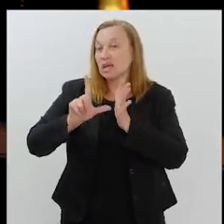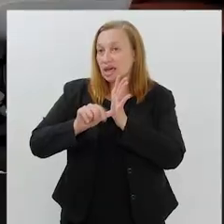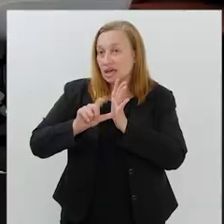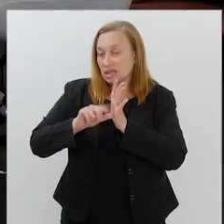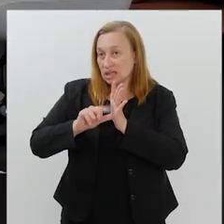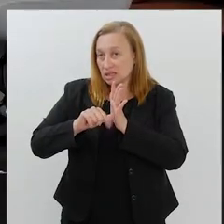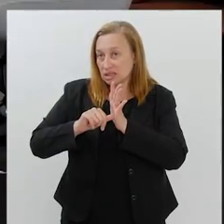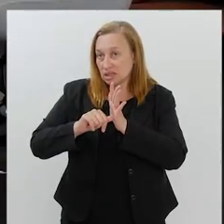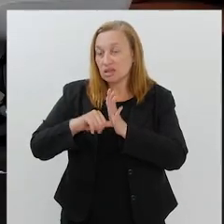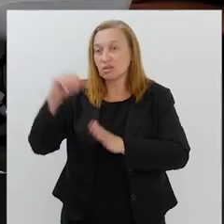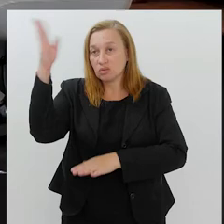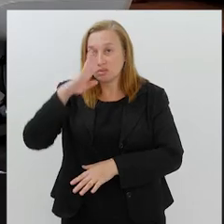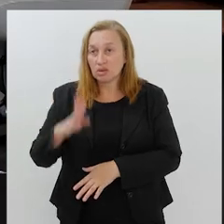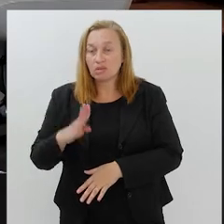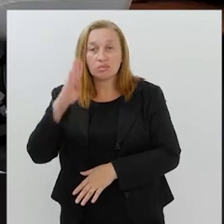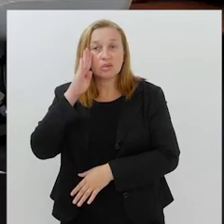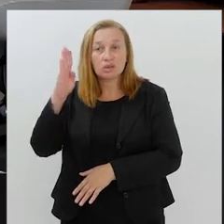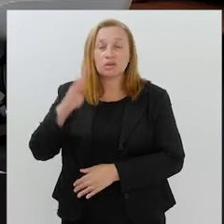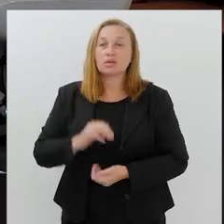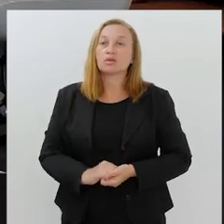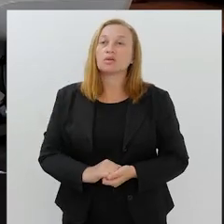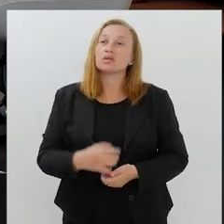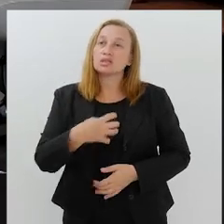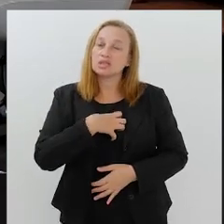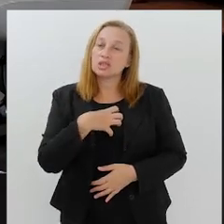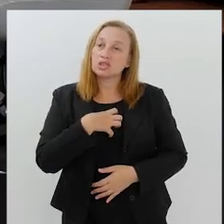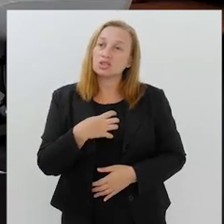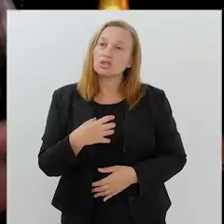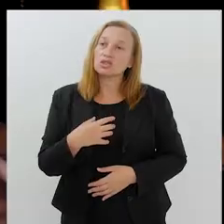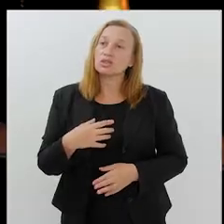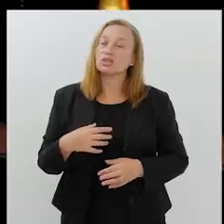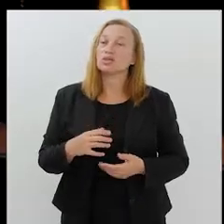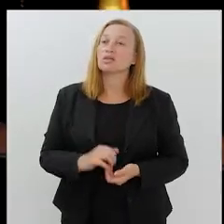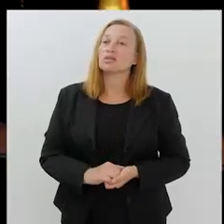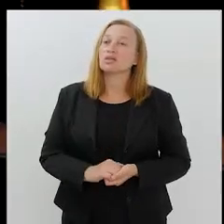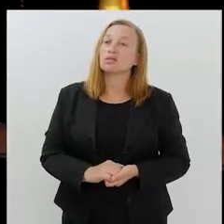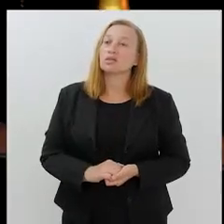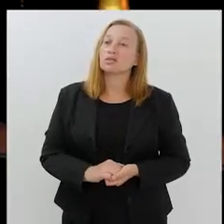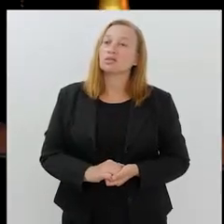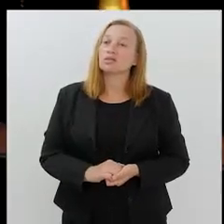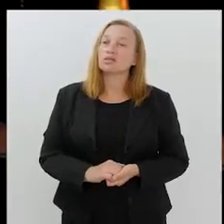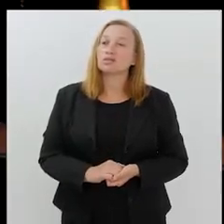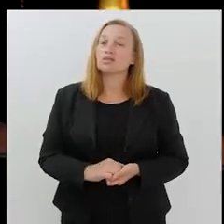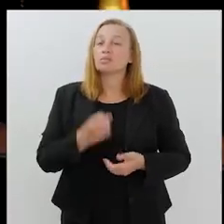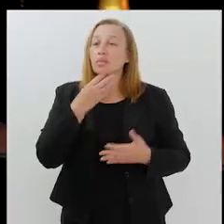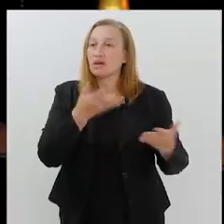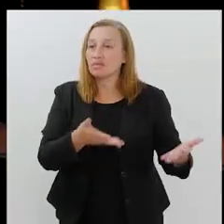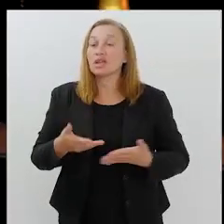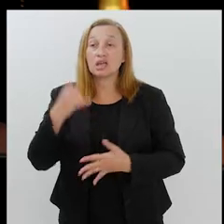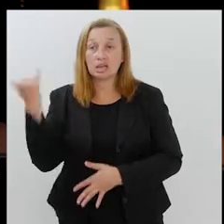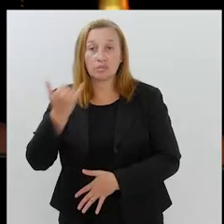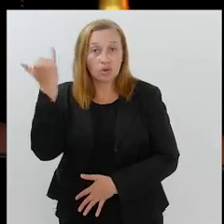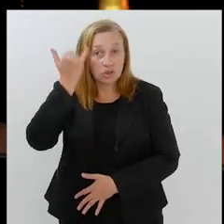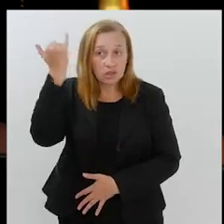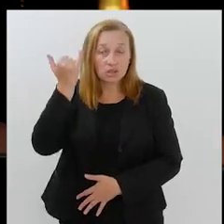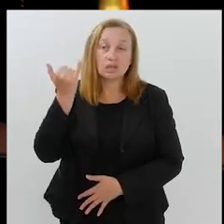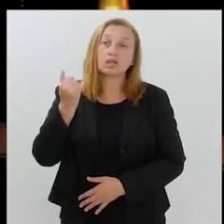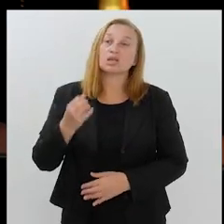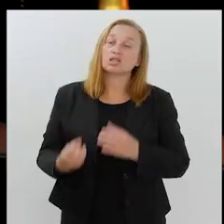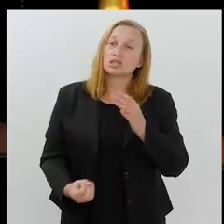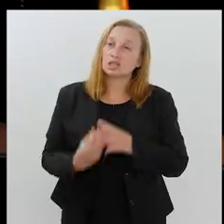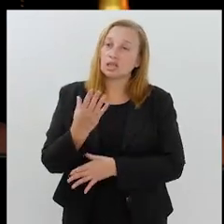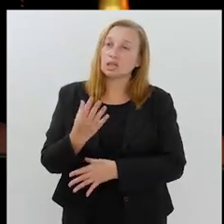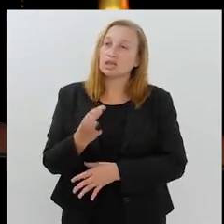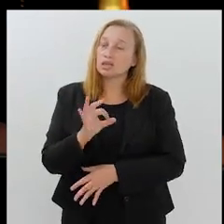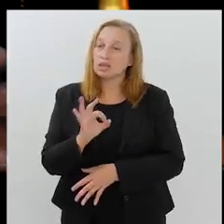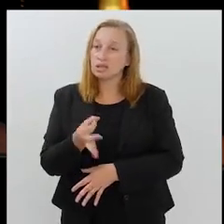predatória e atrasada se efetiva no Brasil é fundamental nesse sentido legislações como essa são muito bem-vindas são muito importantes para que